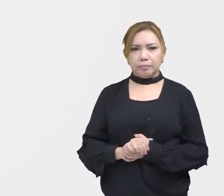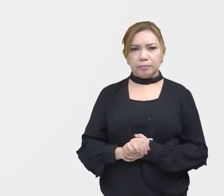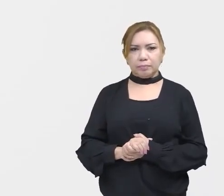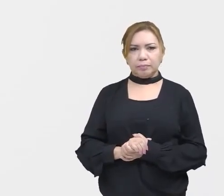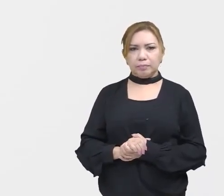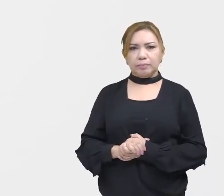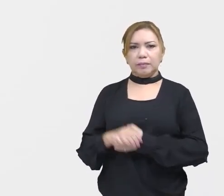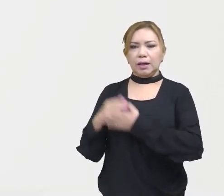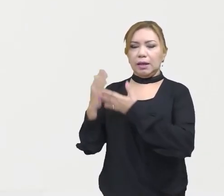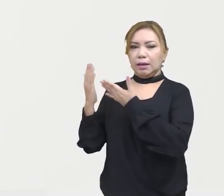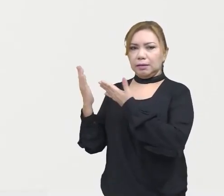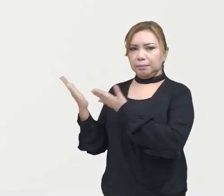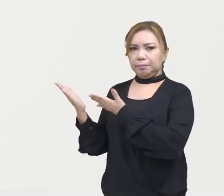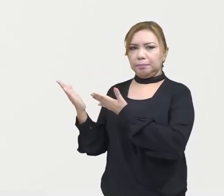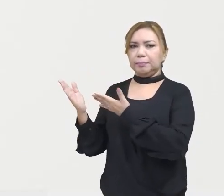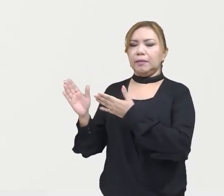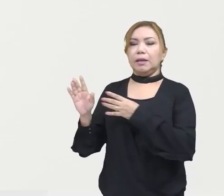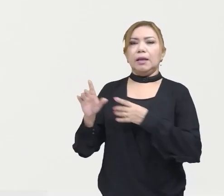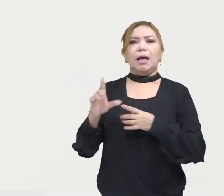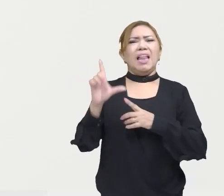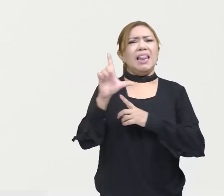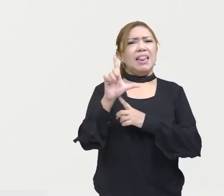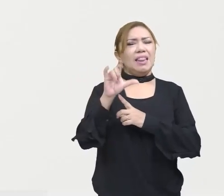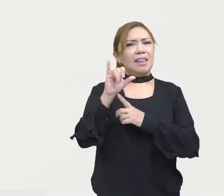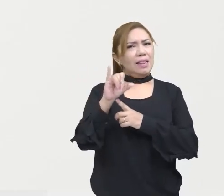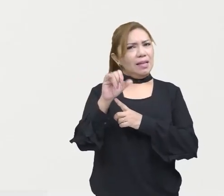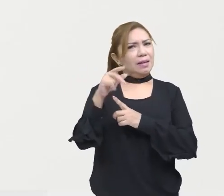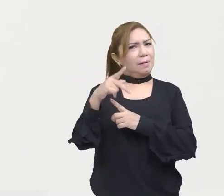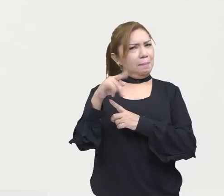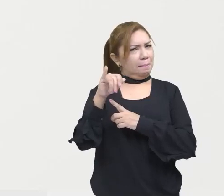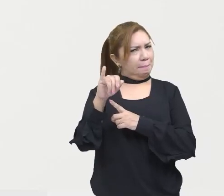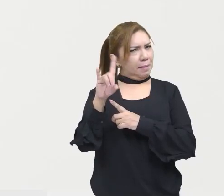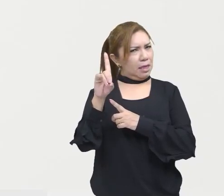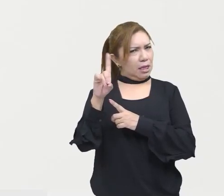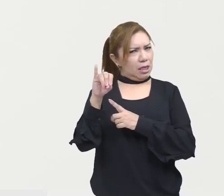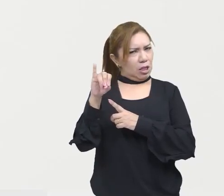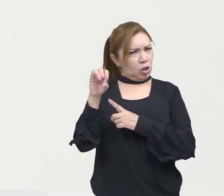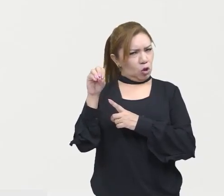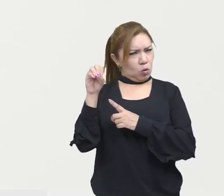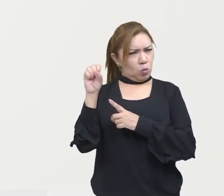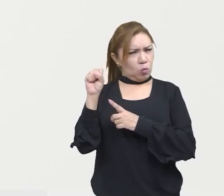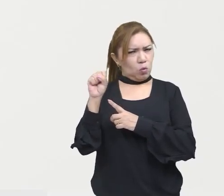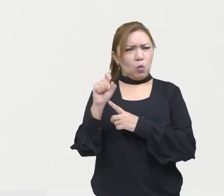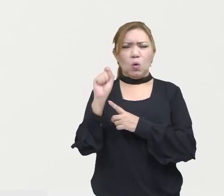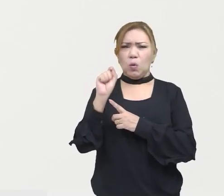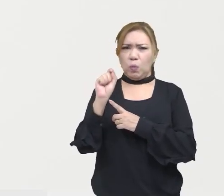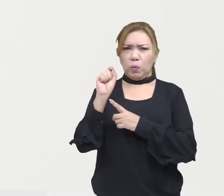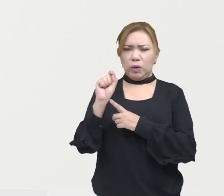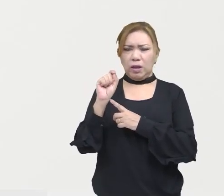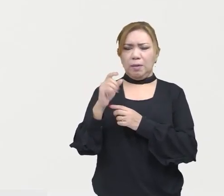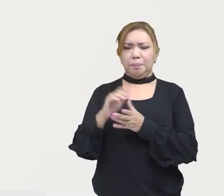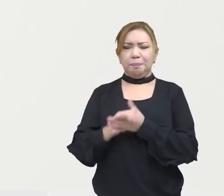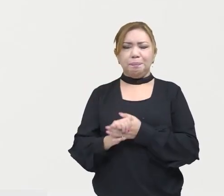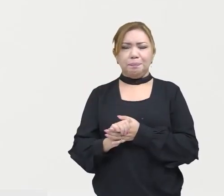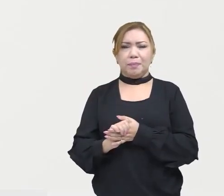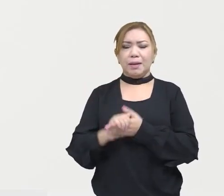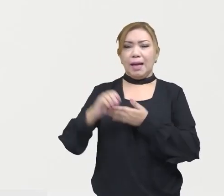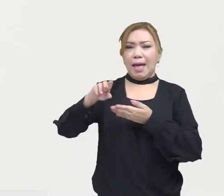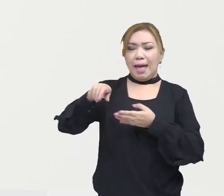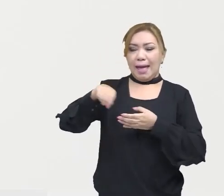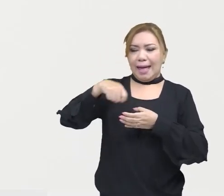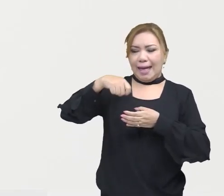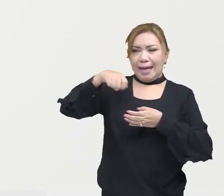Os lipídios podem ser de origem vegetal ou animal. Podem ser encontrados em manteigas, toucinhos,